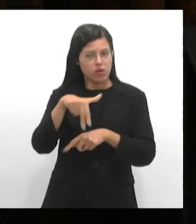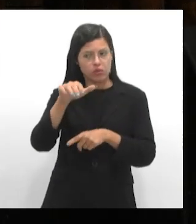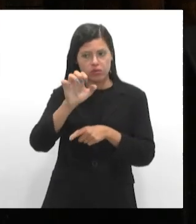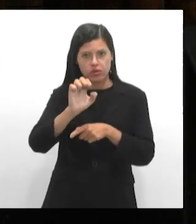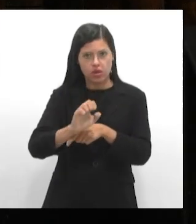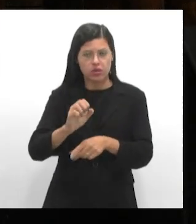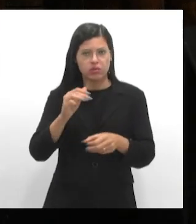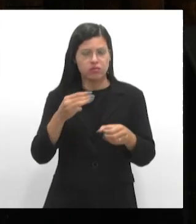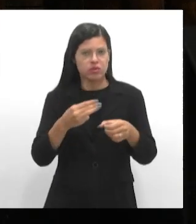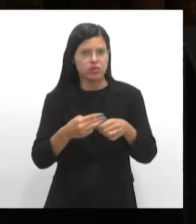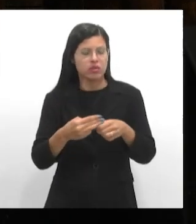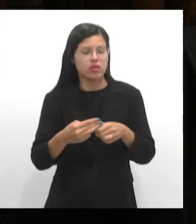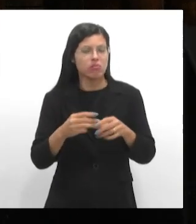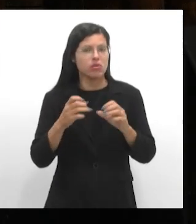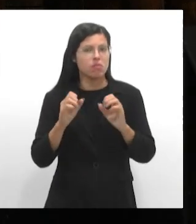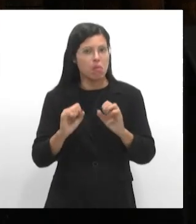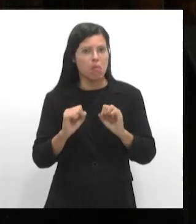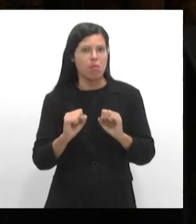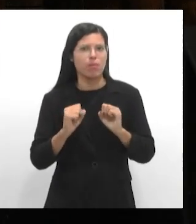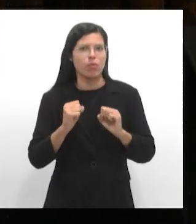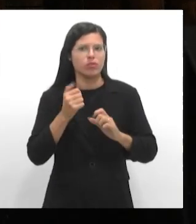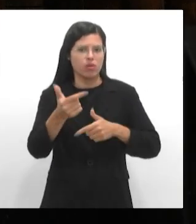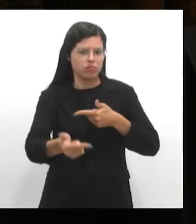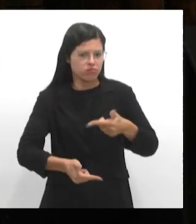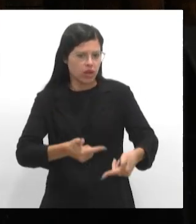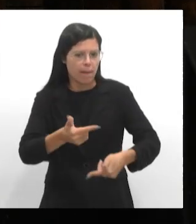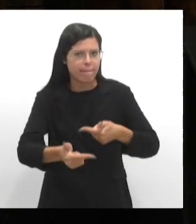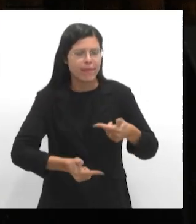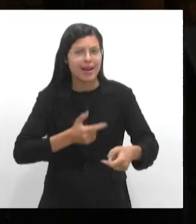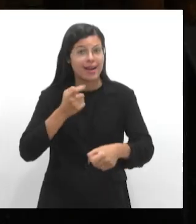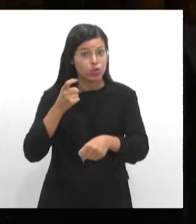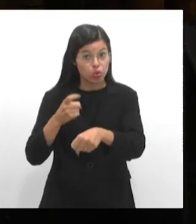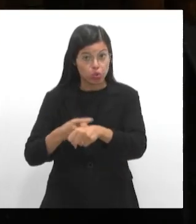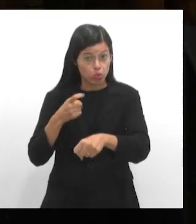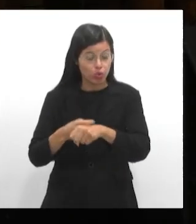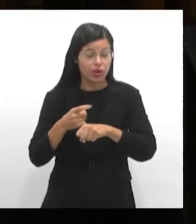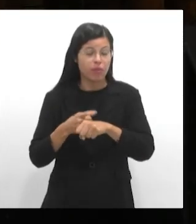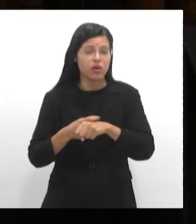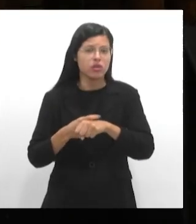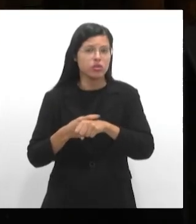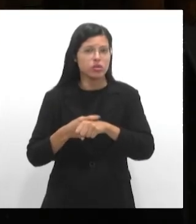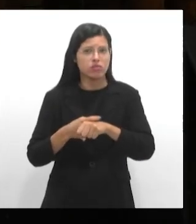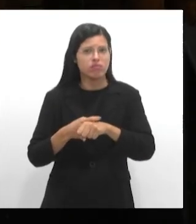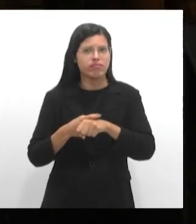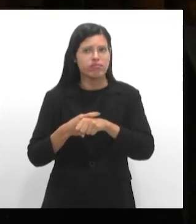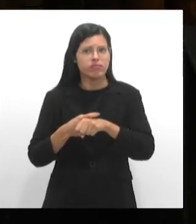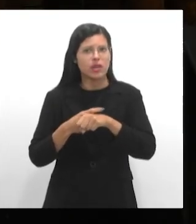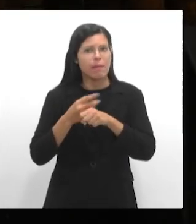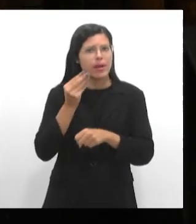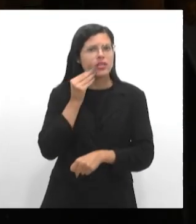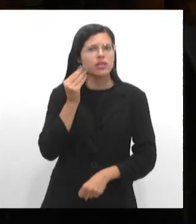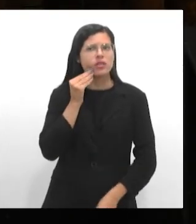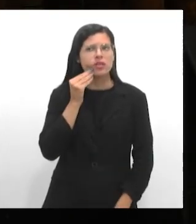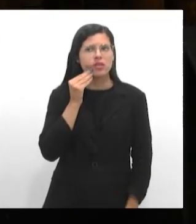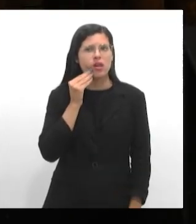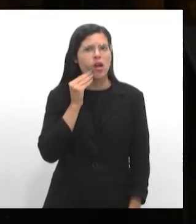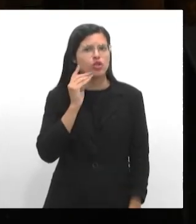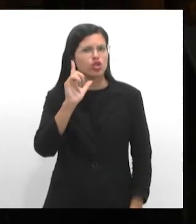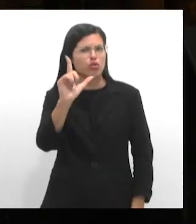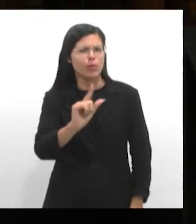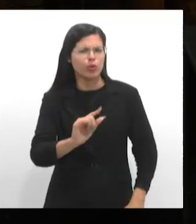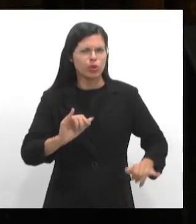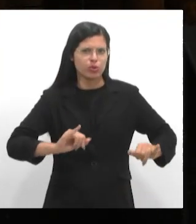municípios, possam trabalhar duramente para minorar o sofrimento